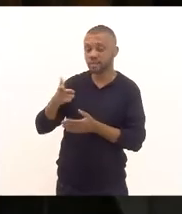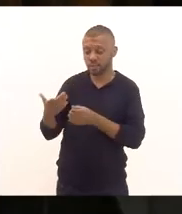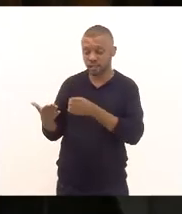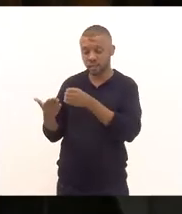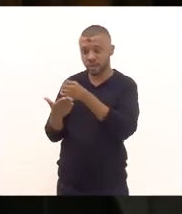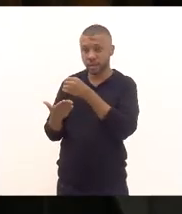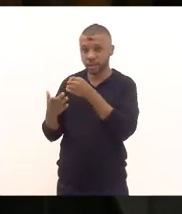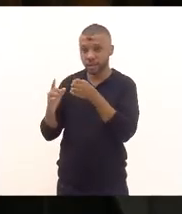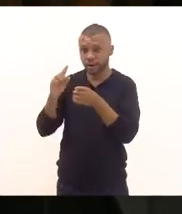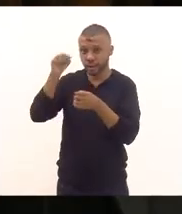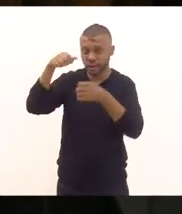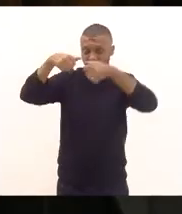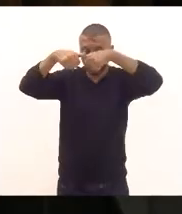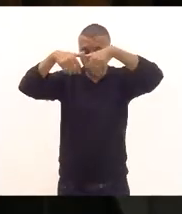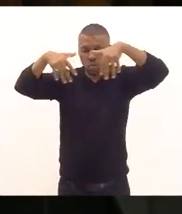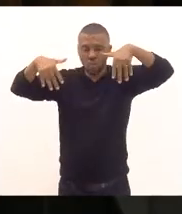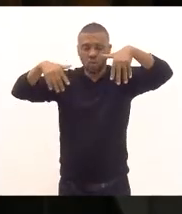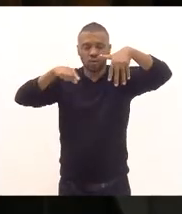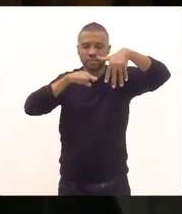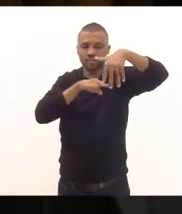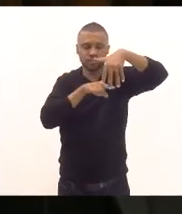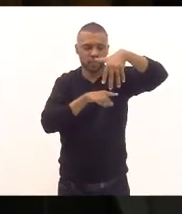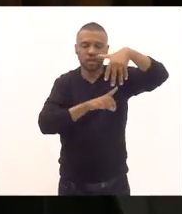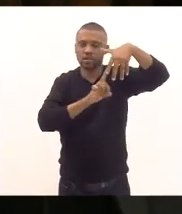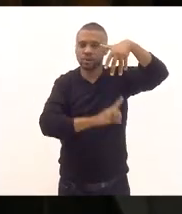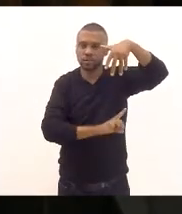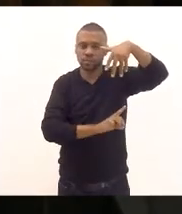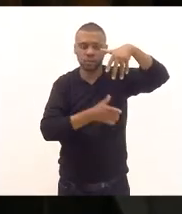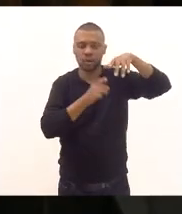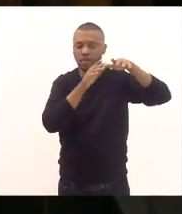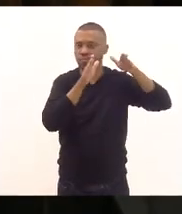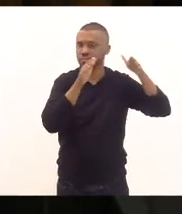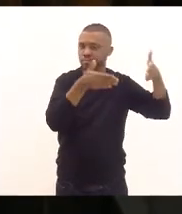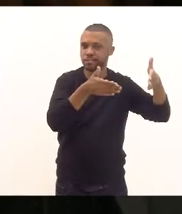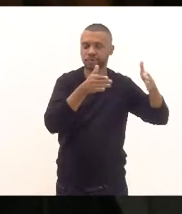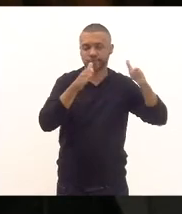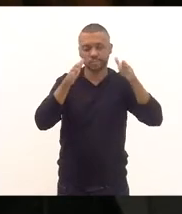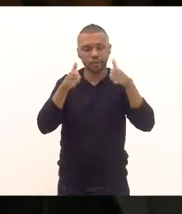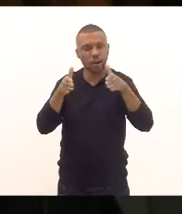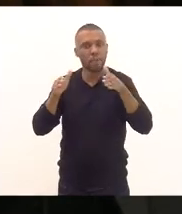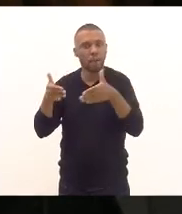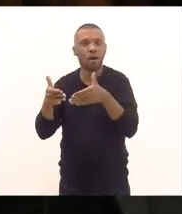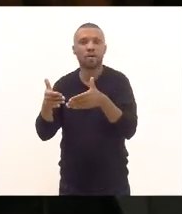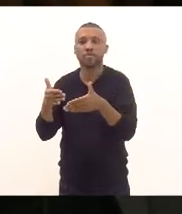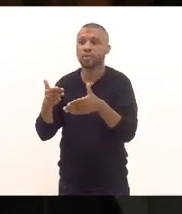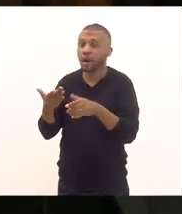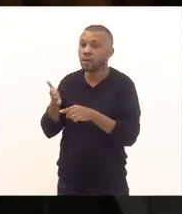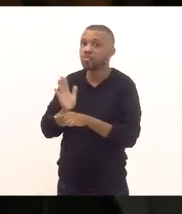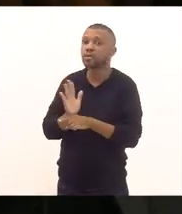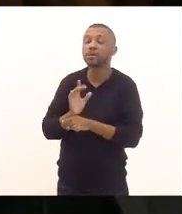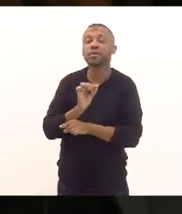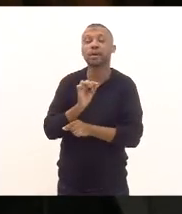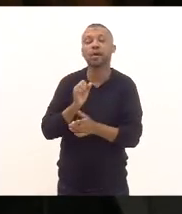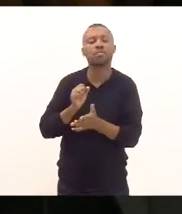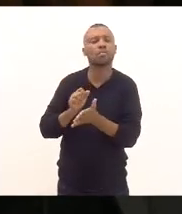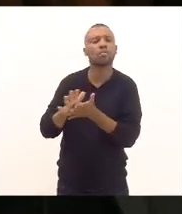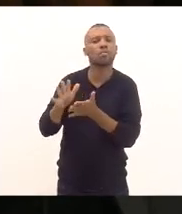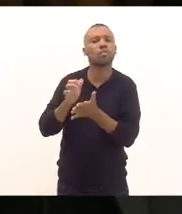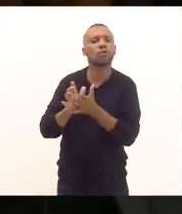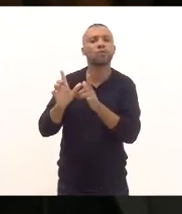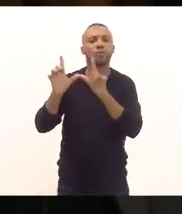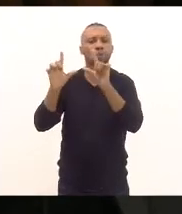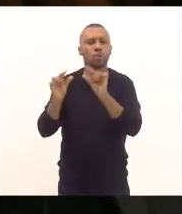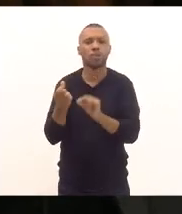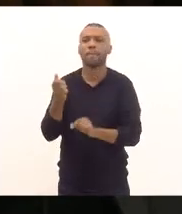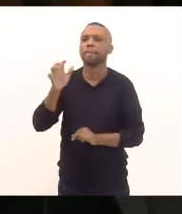dessa agência tem as diretorias especializadas isso implicaria inclusive numa redução de custos numa redução de